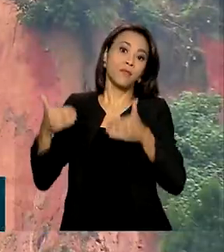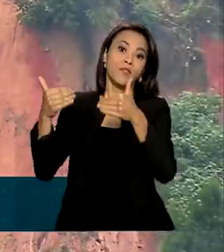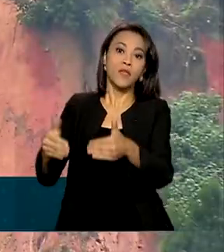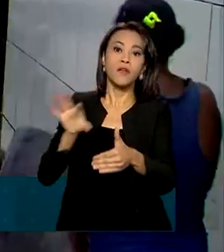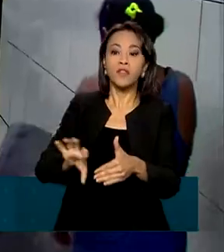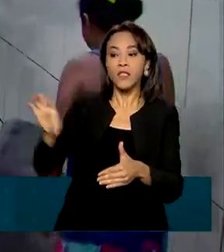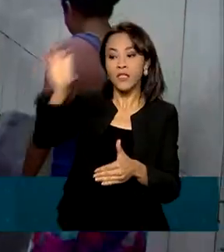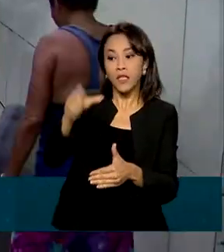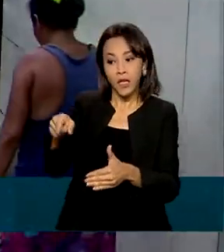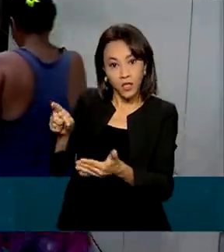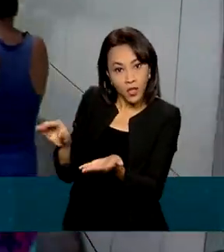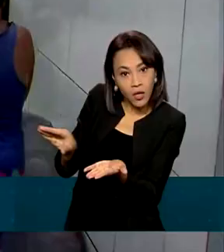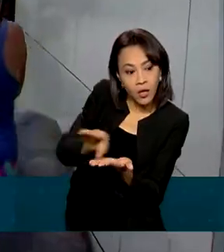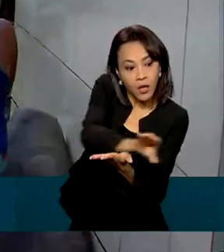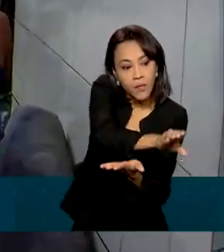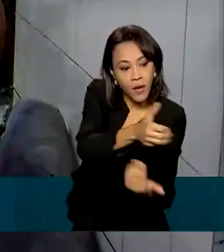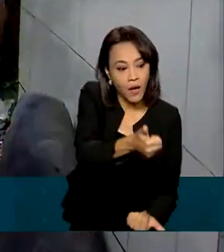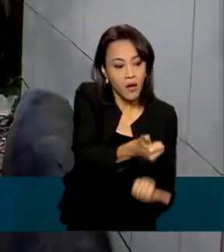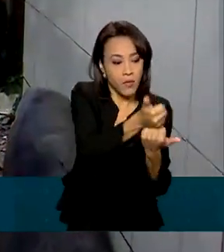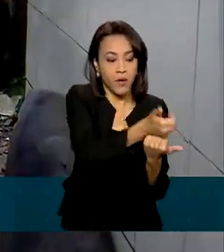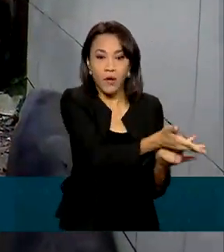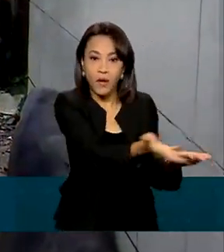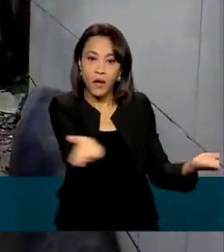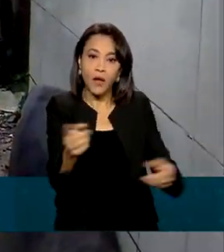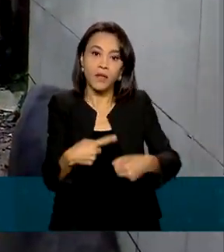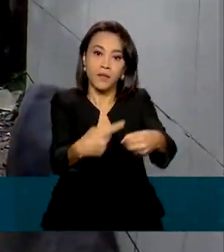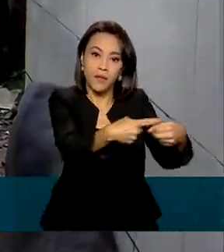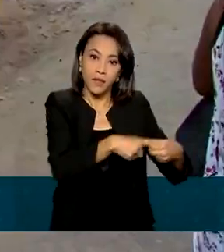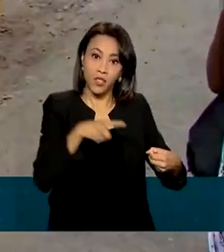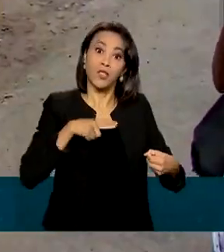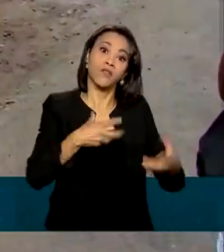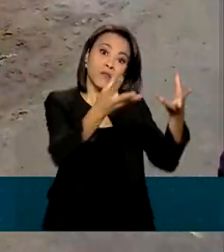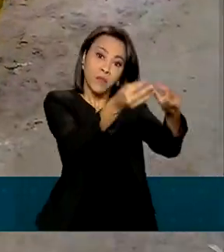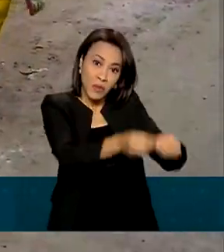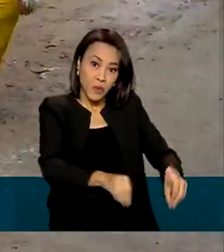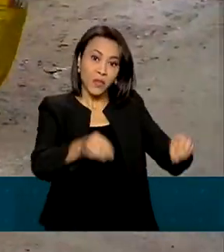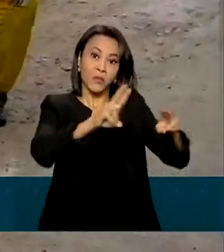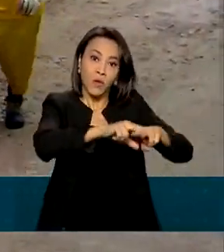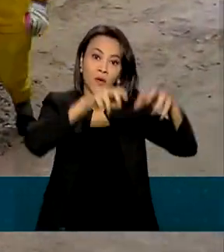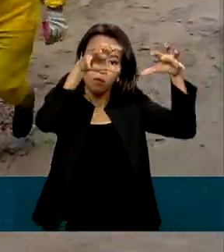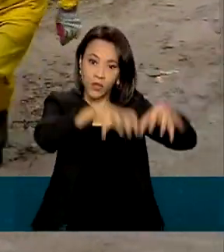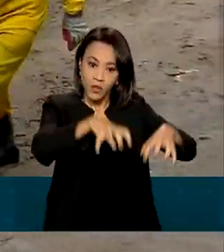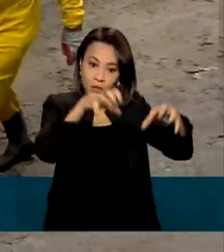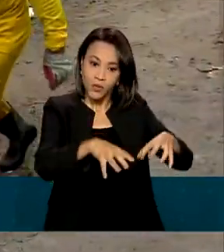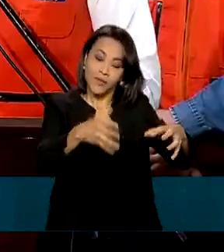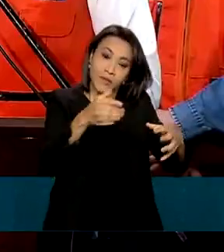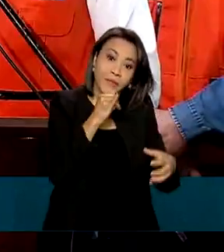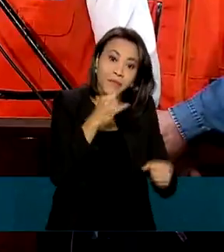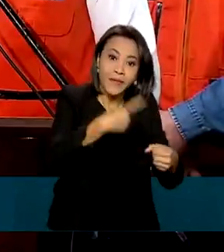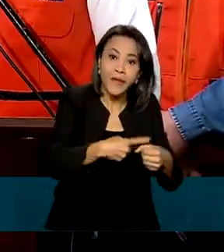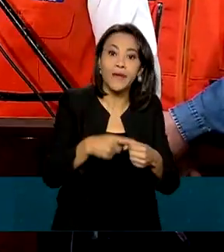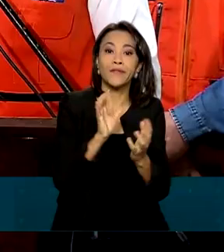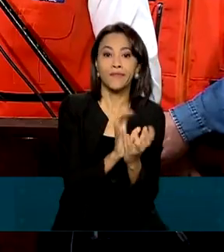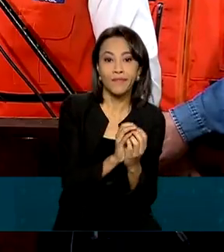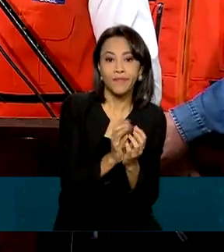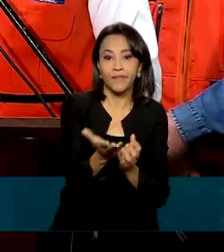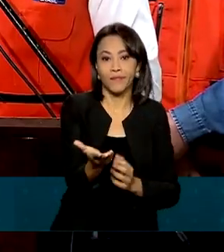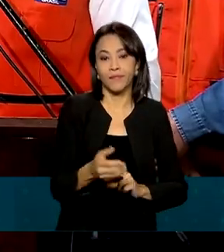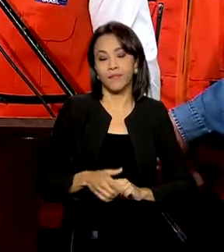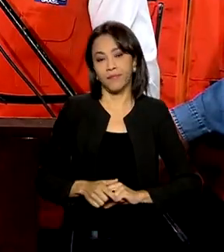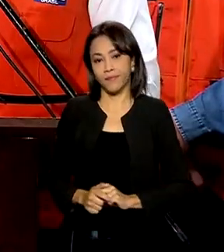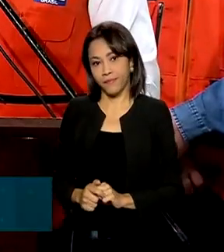para ajudar municípios atingidos por desastres naturais caso das cidades Pernambucanas O que